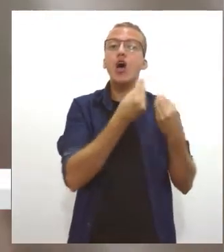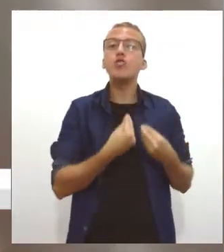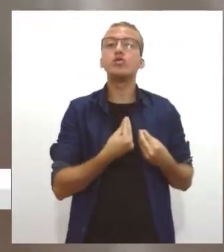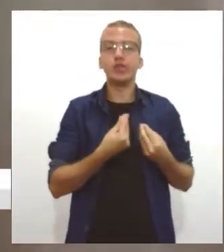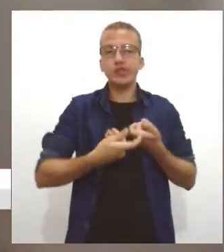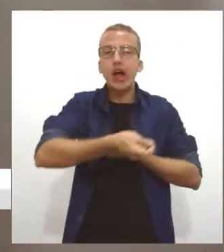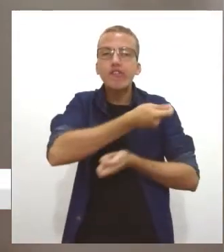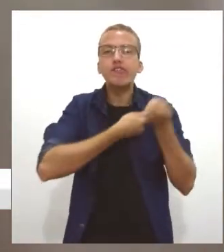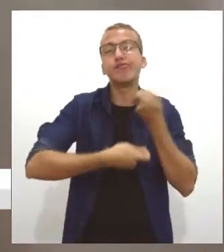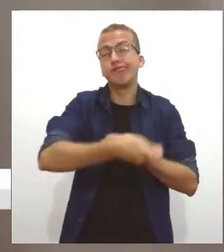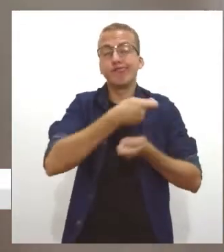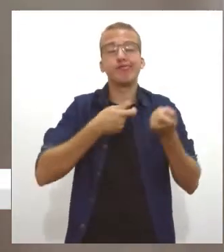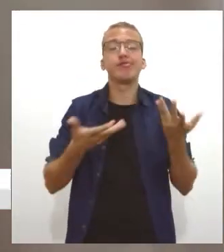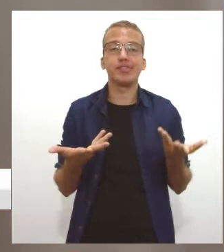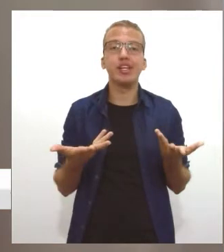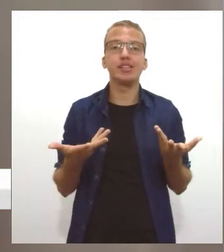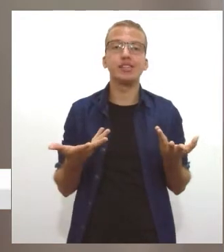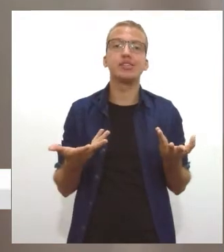que a família